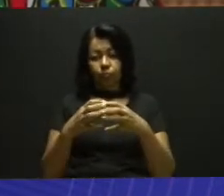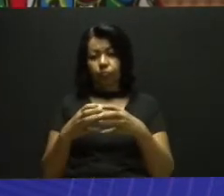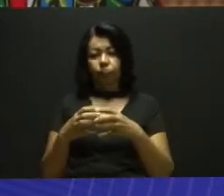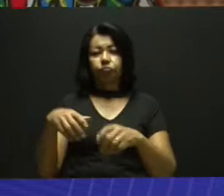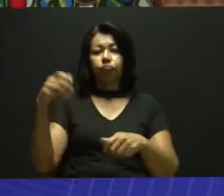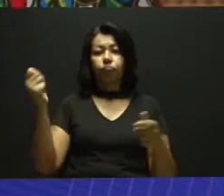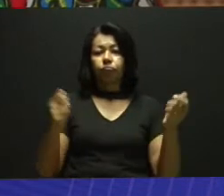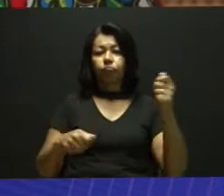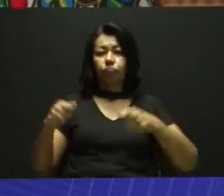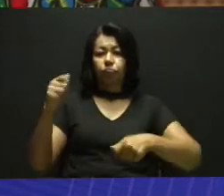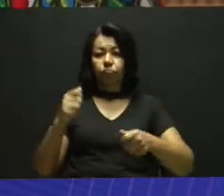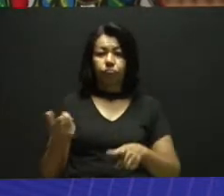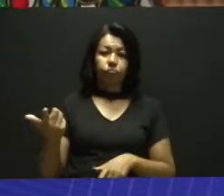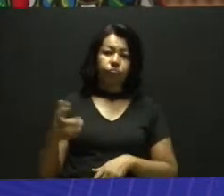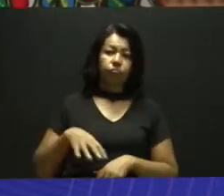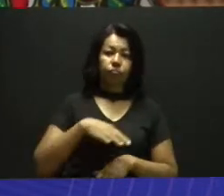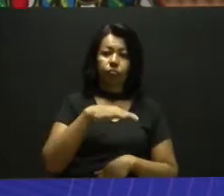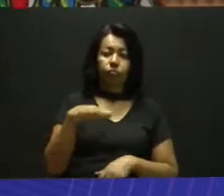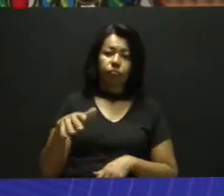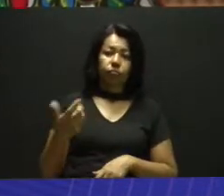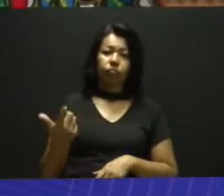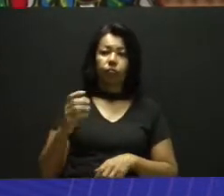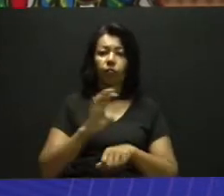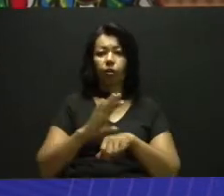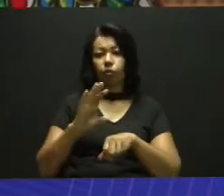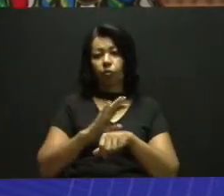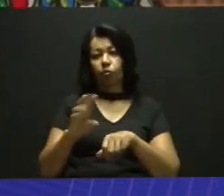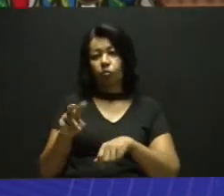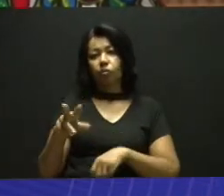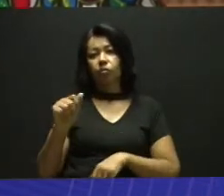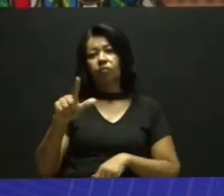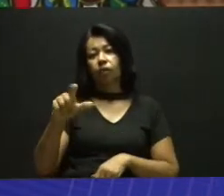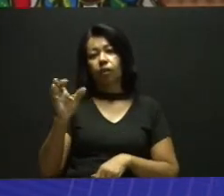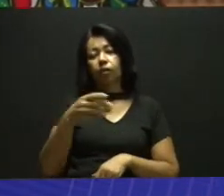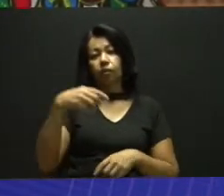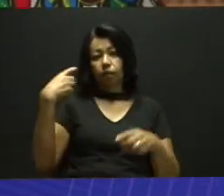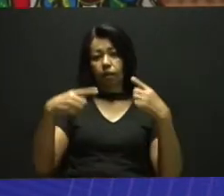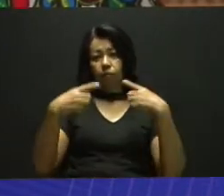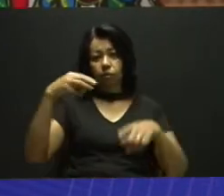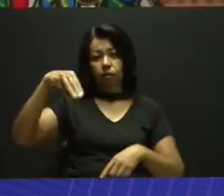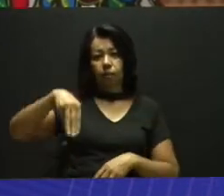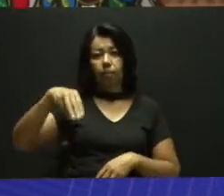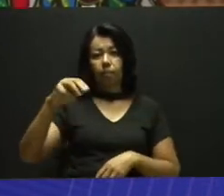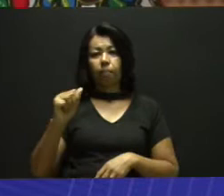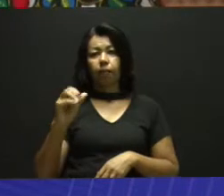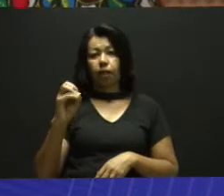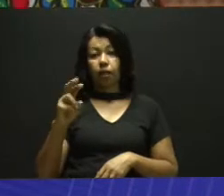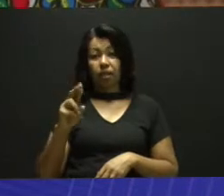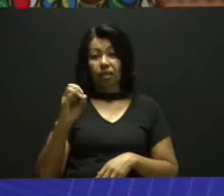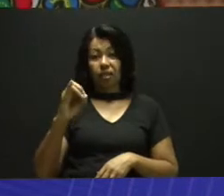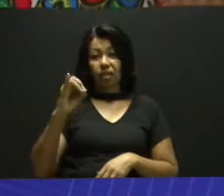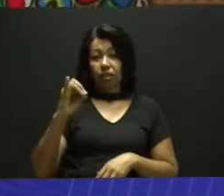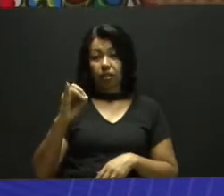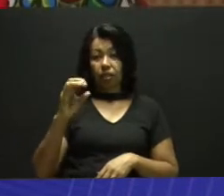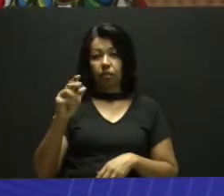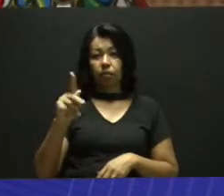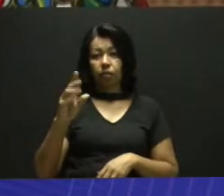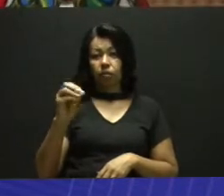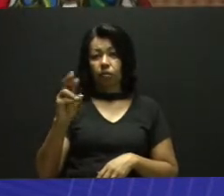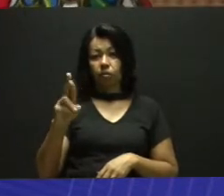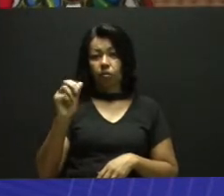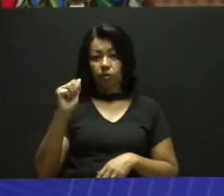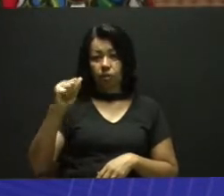tricampeã geral no concurso vale da música e mairiporã tri campeão